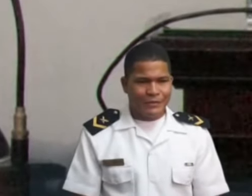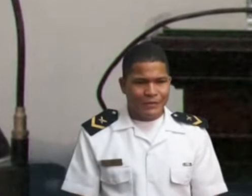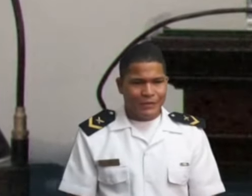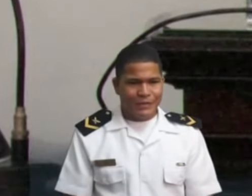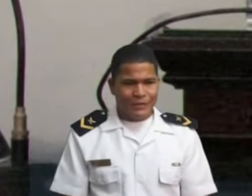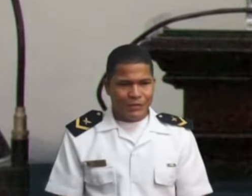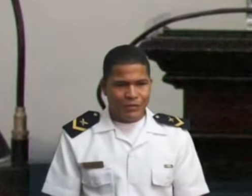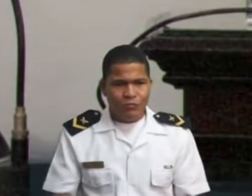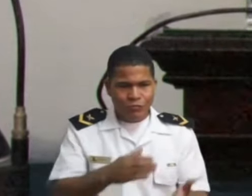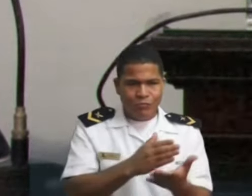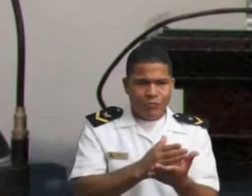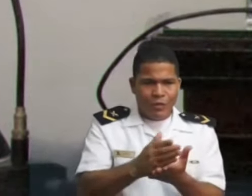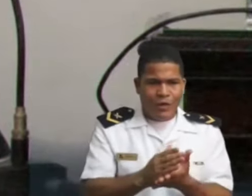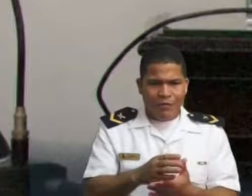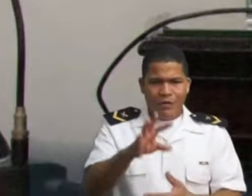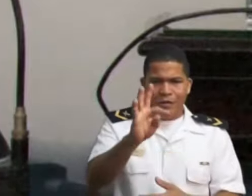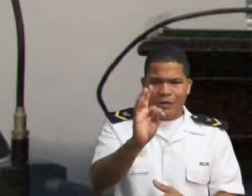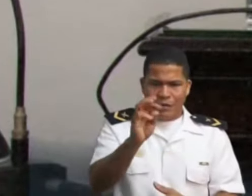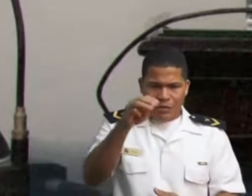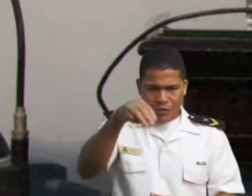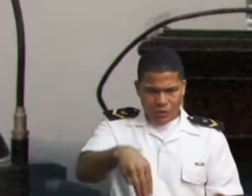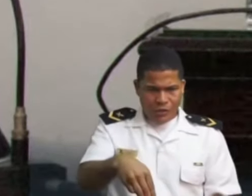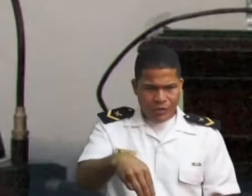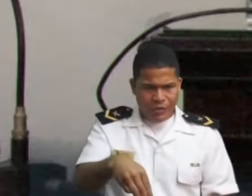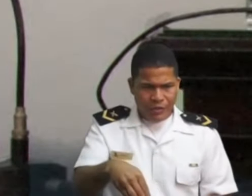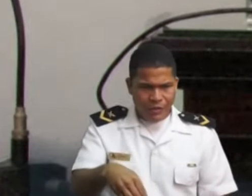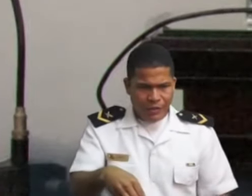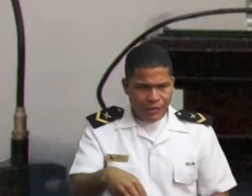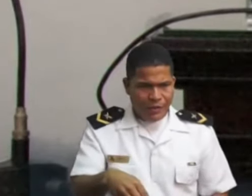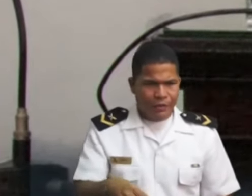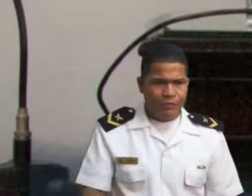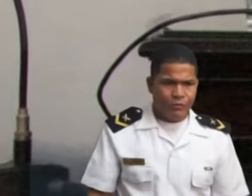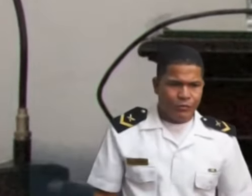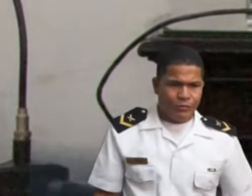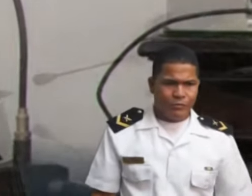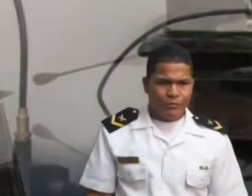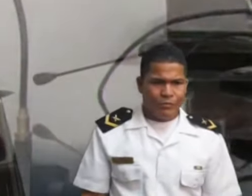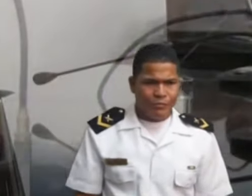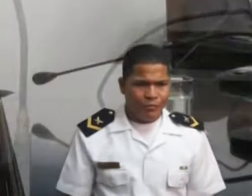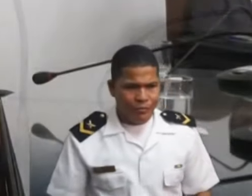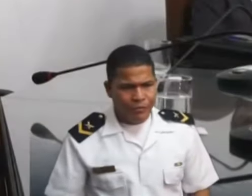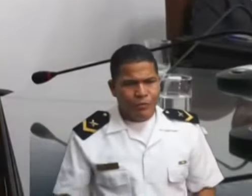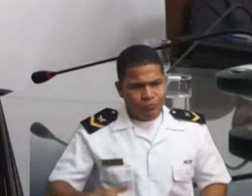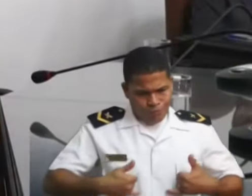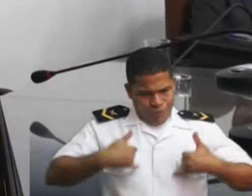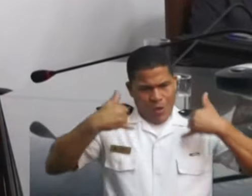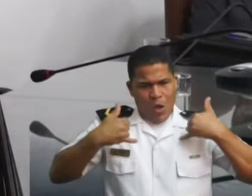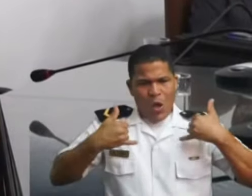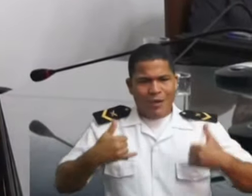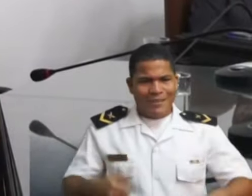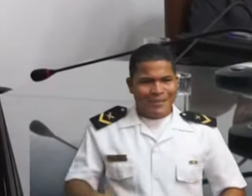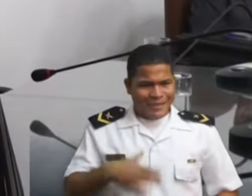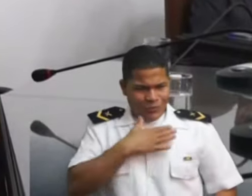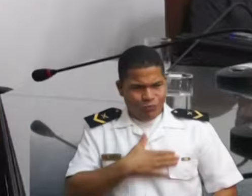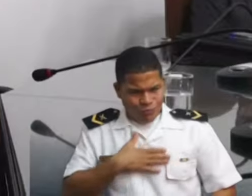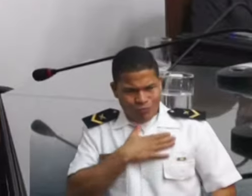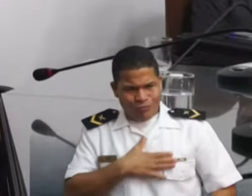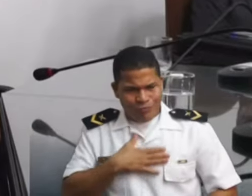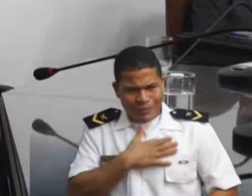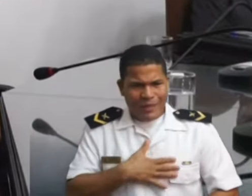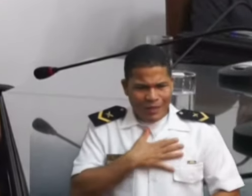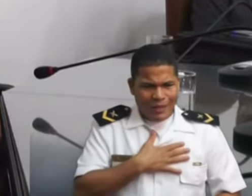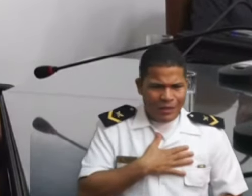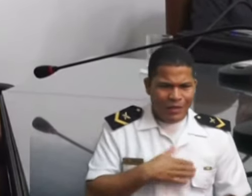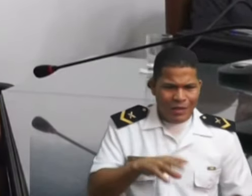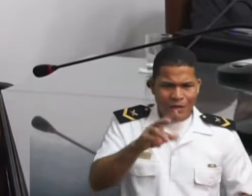Bom, nessa ocasião em que o Tribunal Marítimo comemora o seu 90º aniversário, é com orgulho e satisfação que a Procuradoria Especial